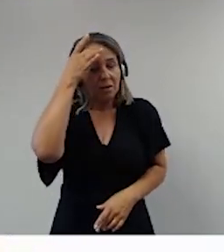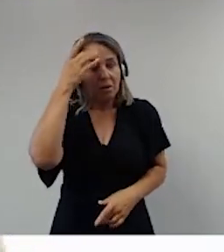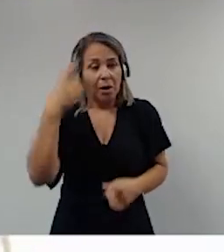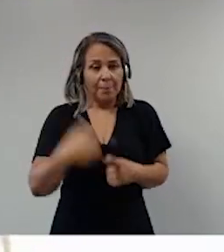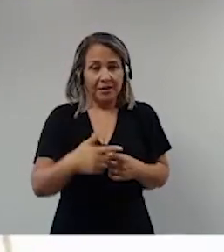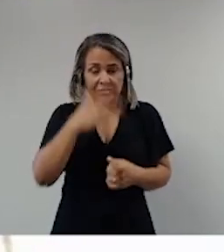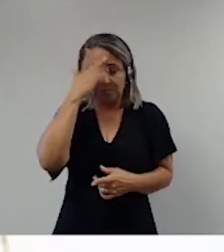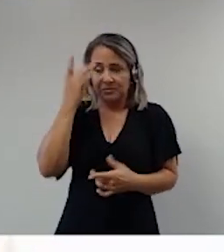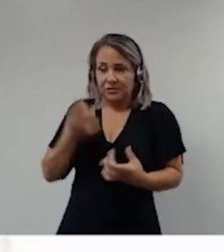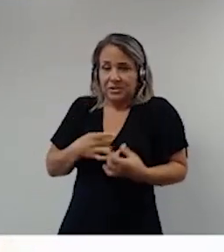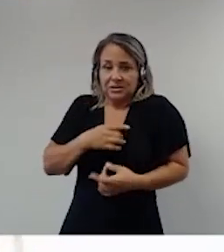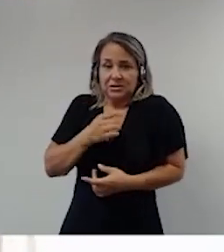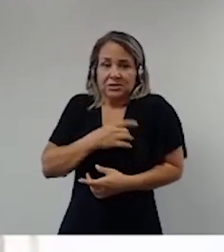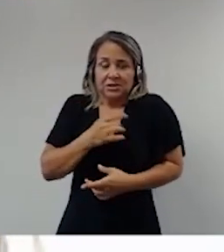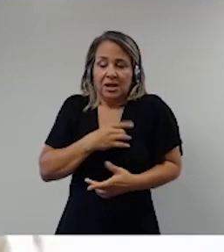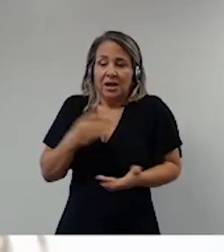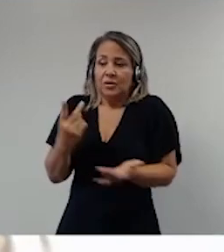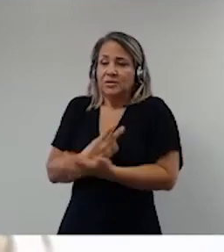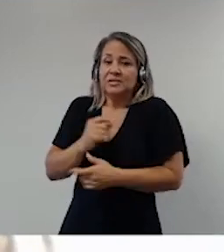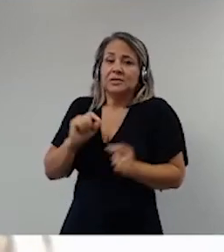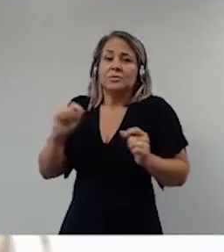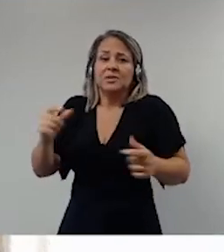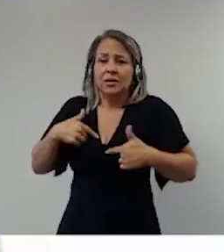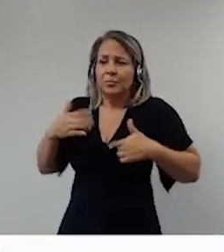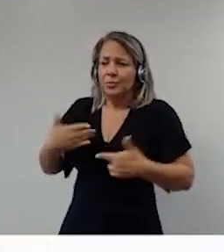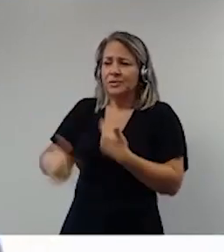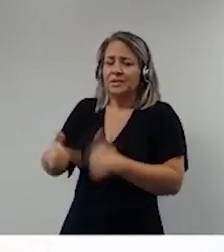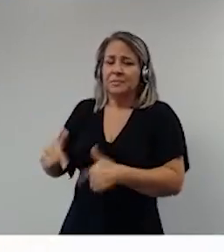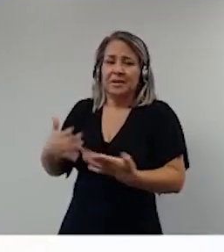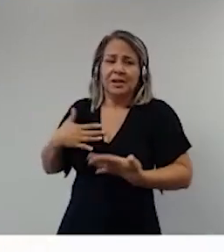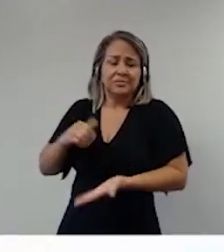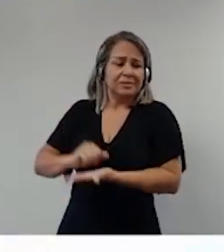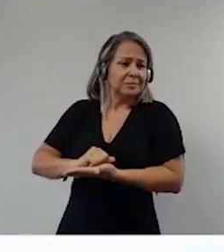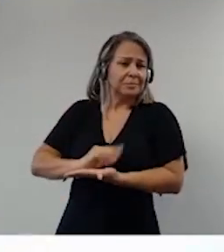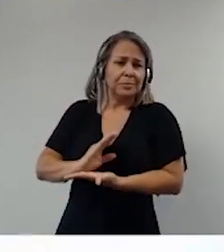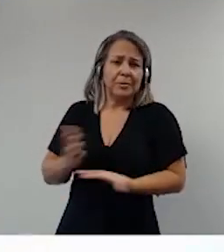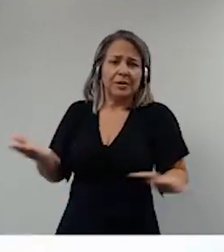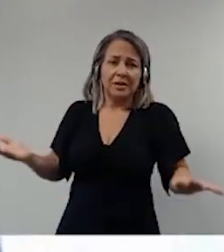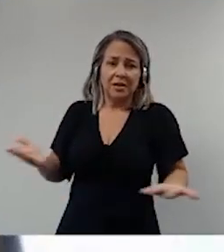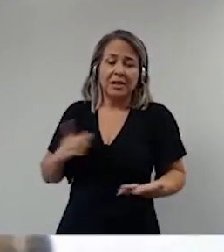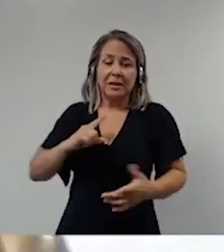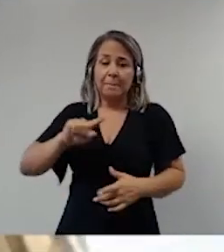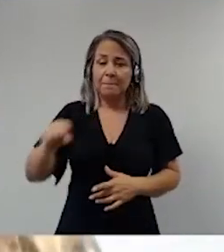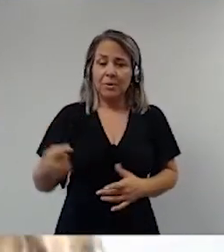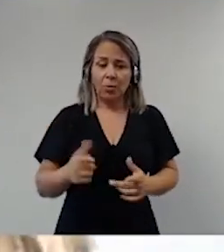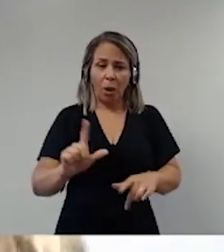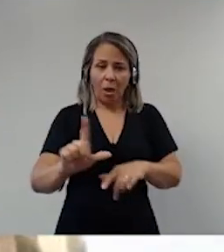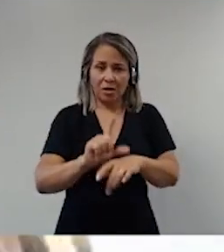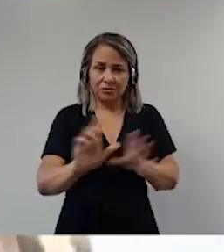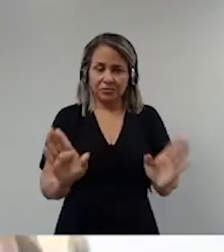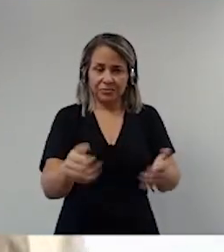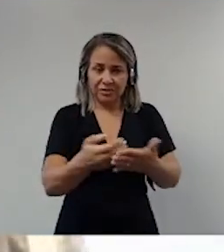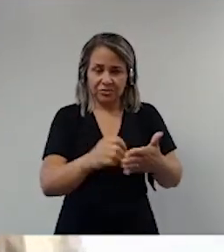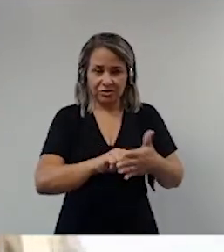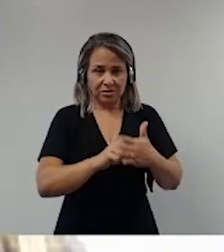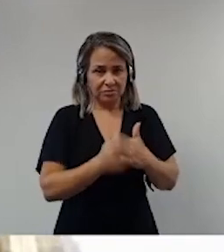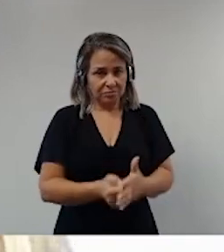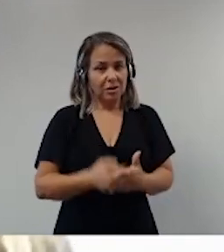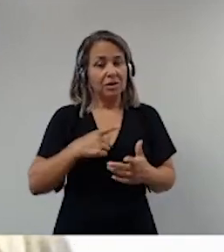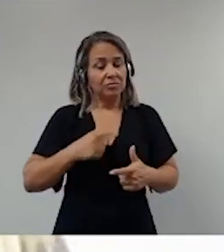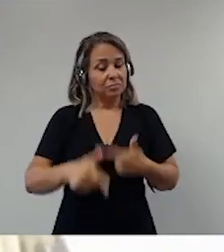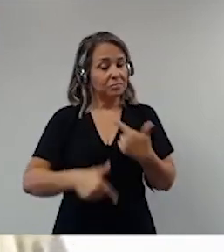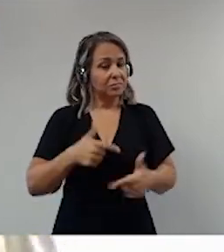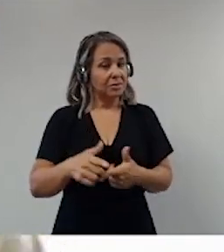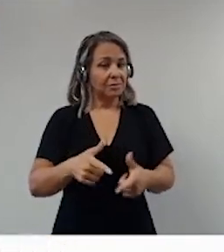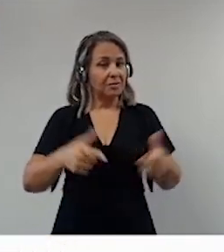pessoas ficam receosas do que vai acontecer com o emprego delas, quando elas veem 1.000 lojas fechadas. Então, nós tivemos um trabalho muito grande,